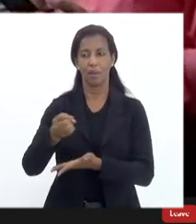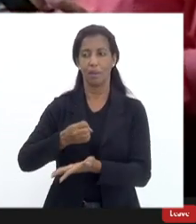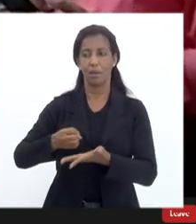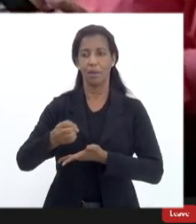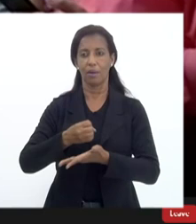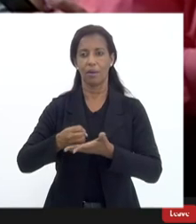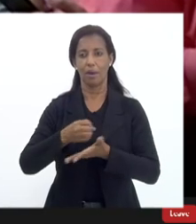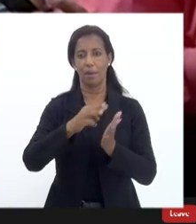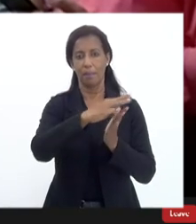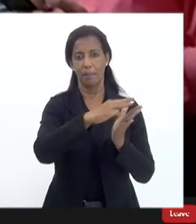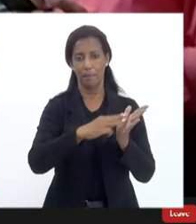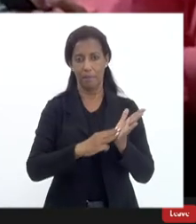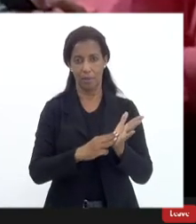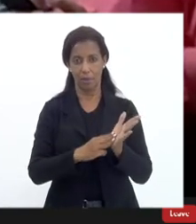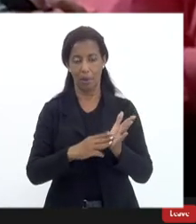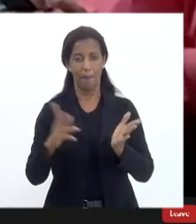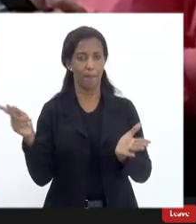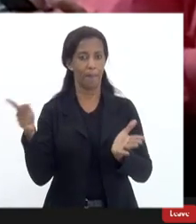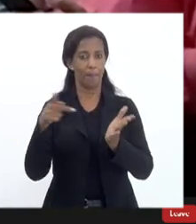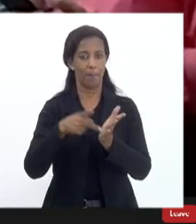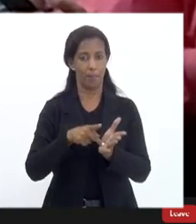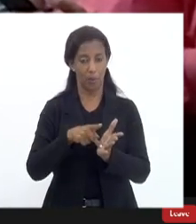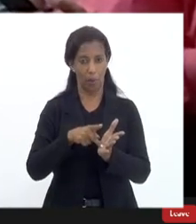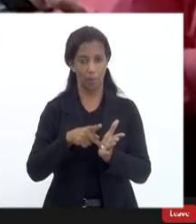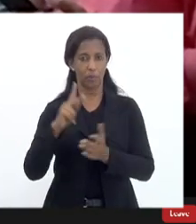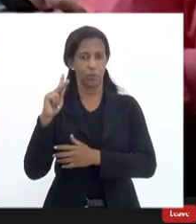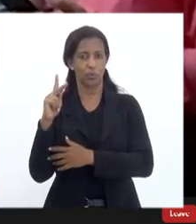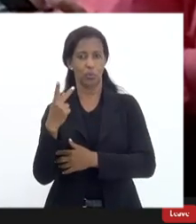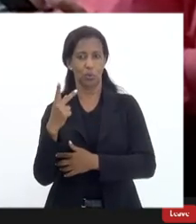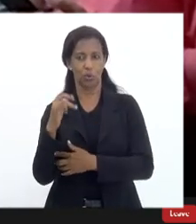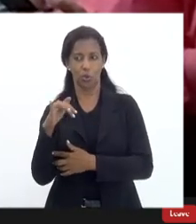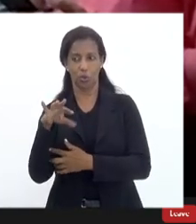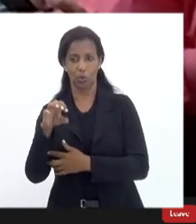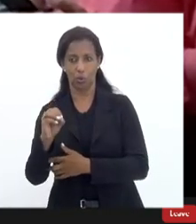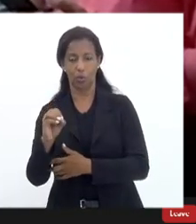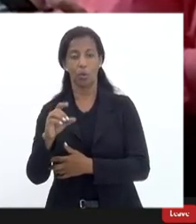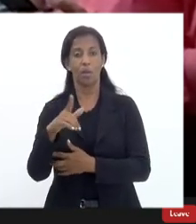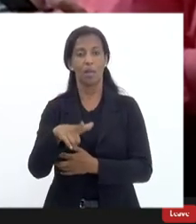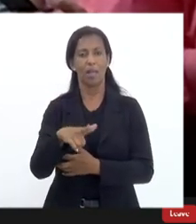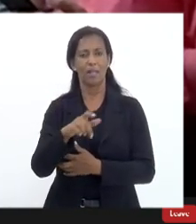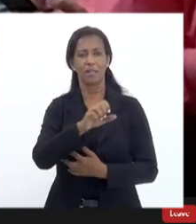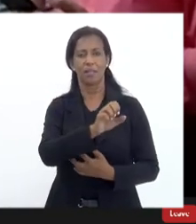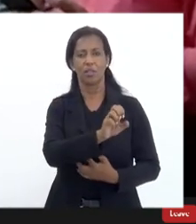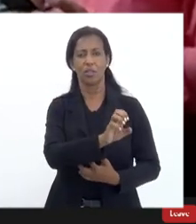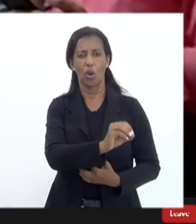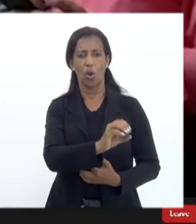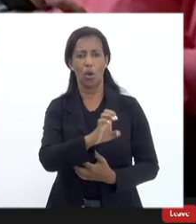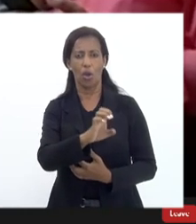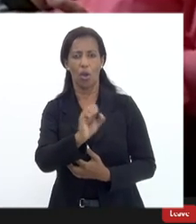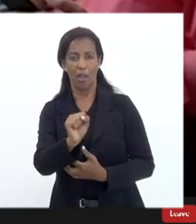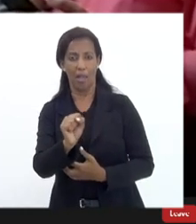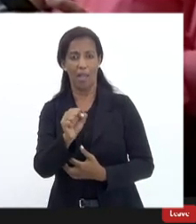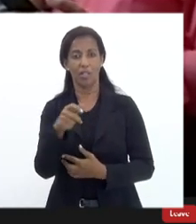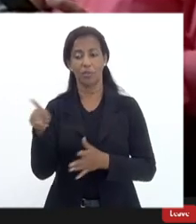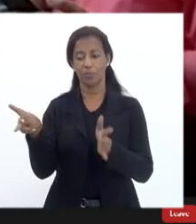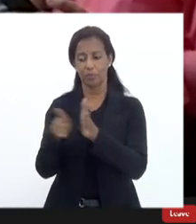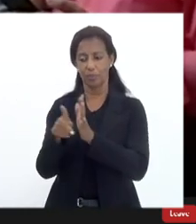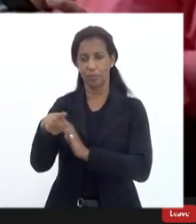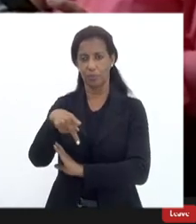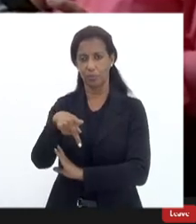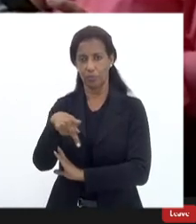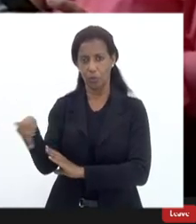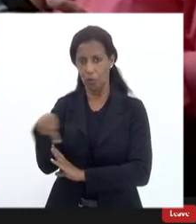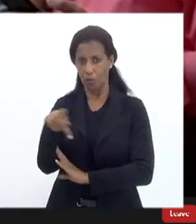em metodologia ativa do storytelling. Essas OEs foram criadas pelos nossos professores